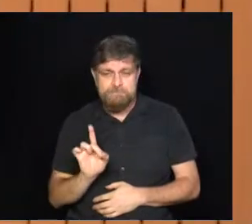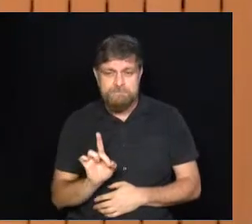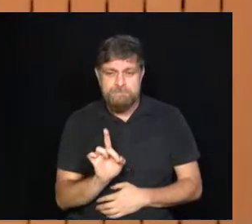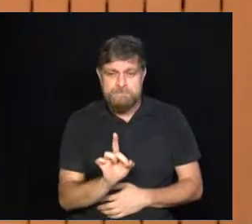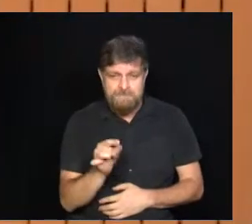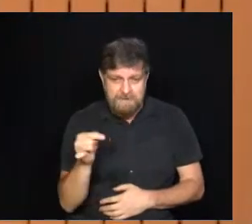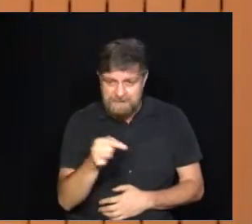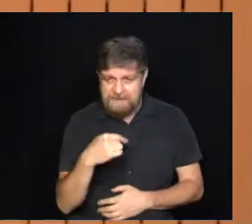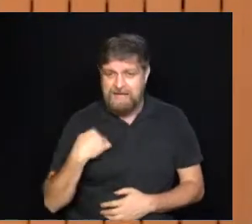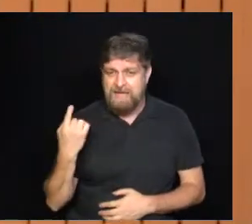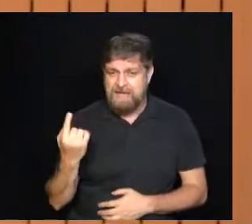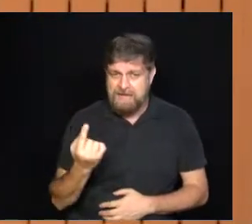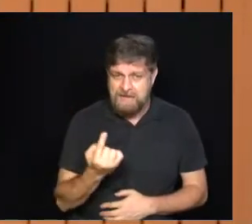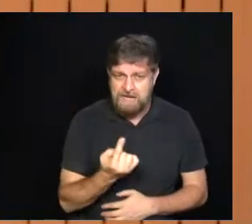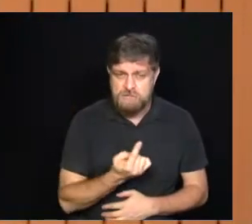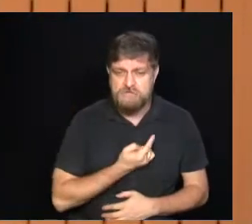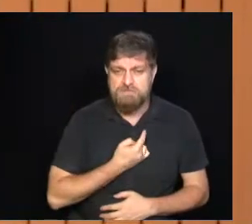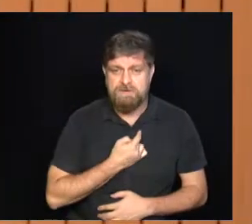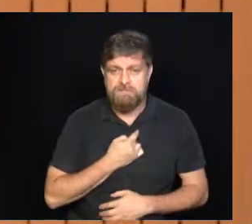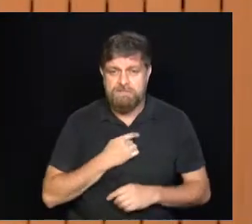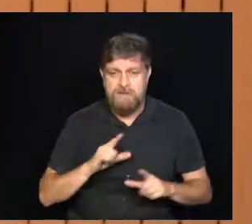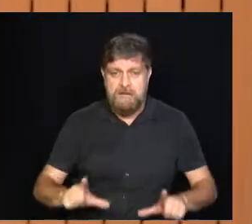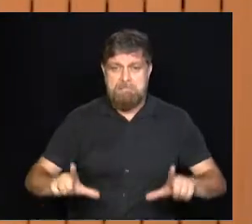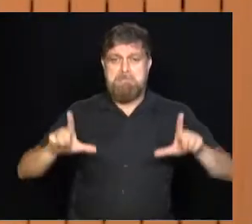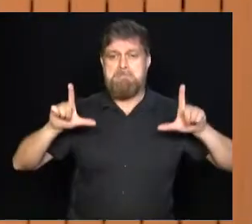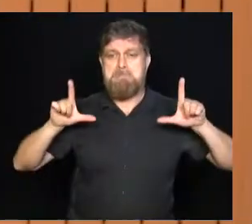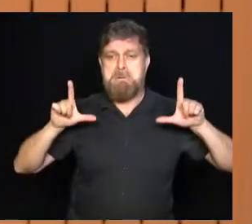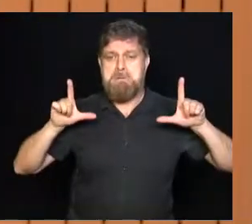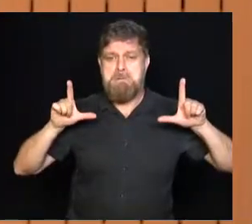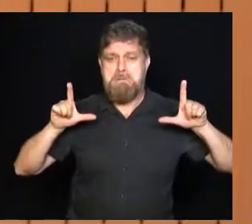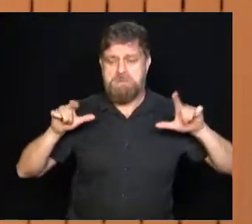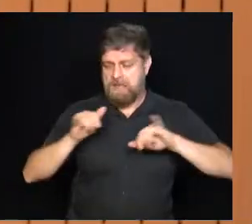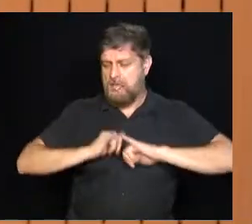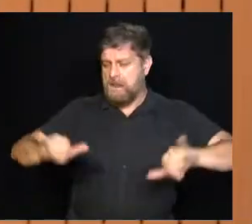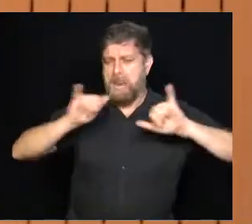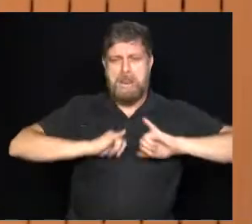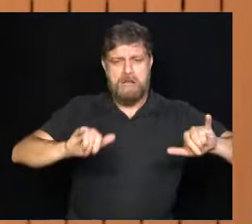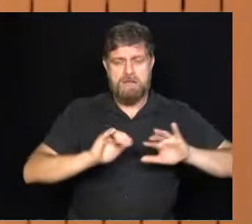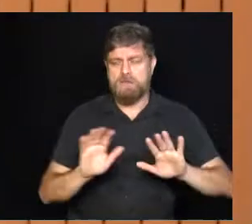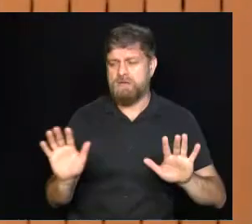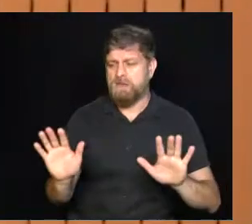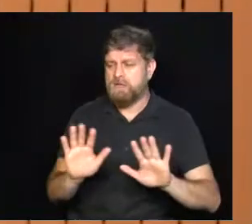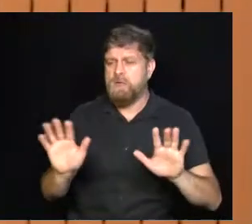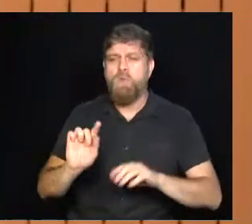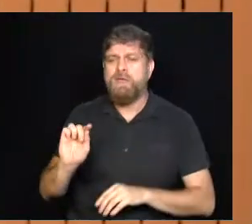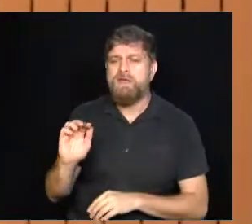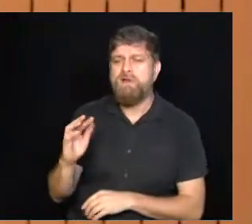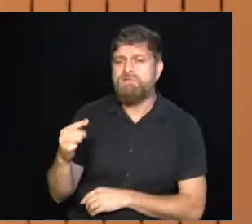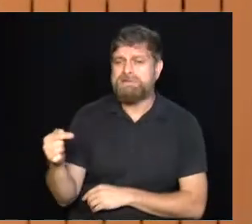lá a gente vai acabar expondo a vida dela, que vai